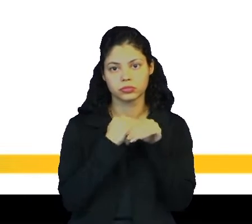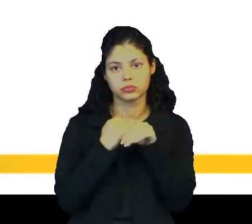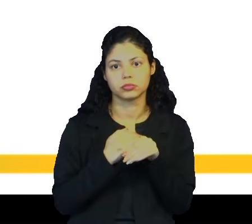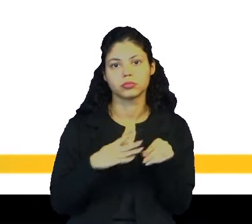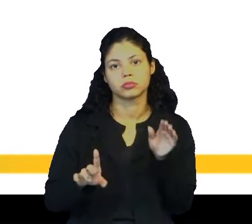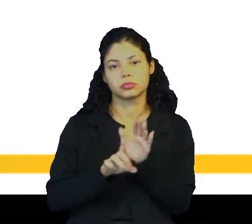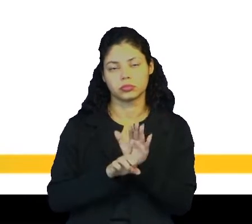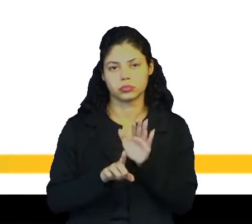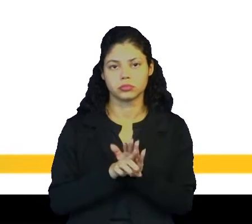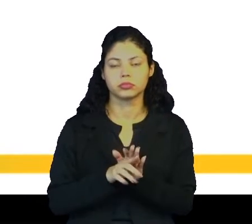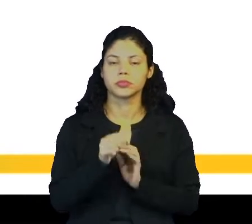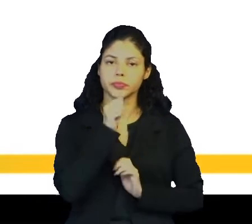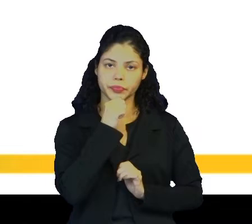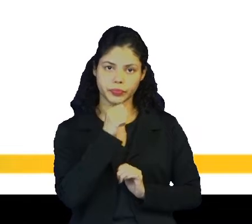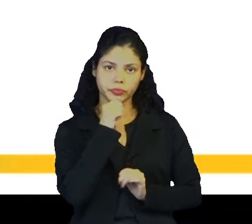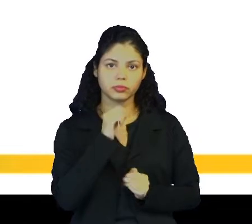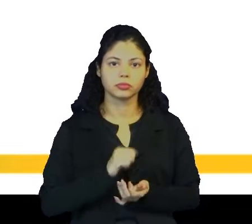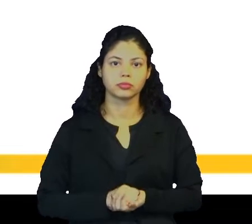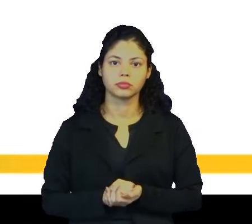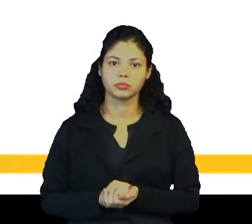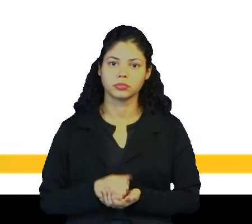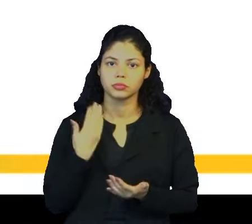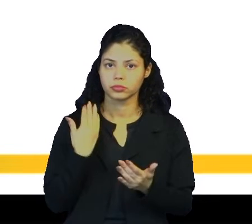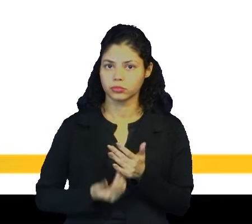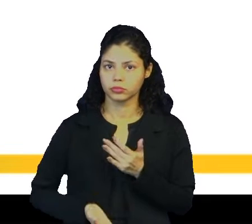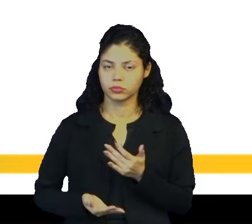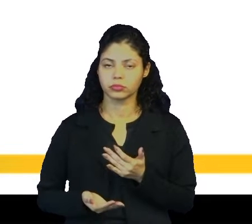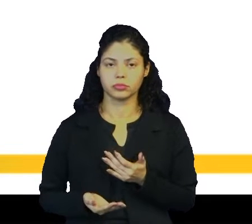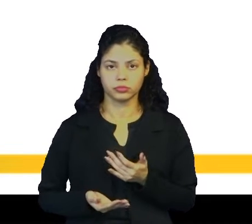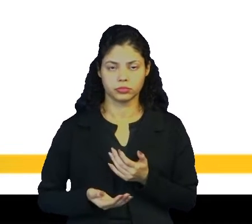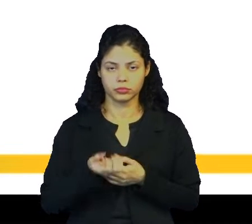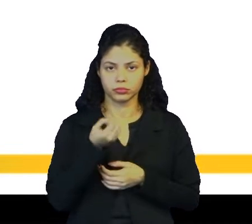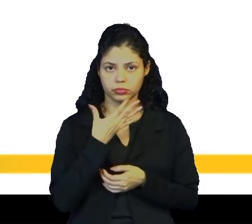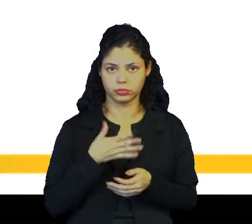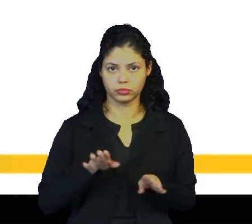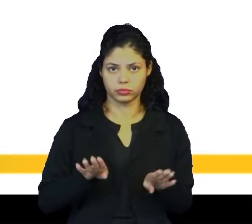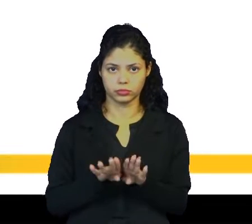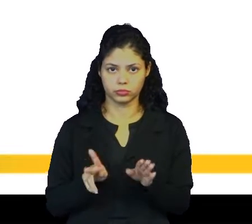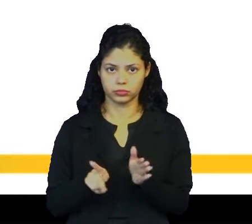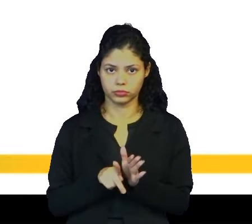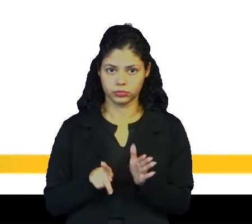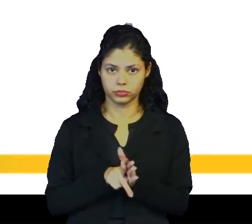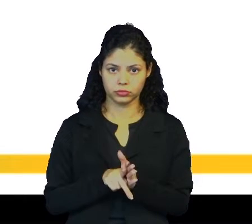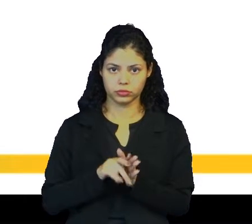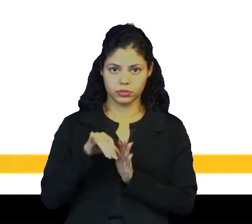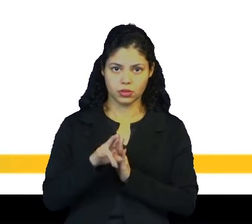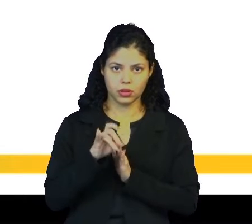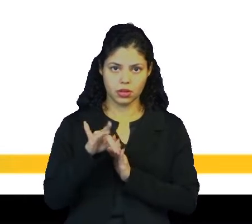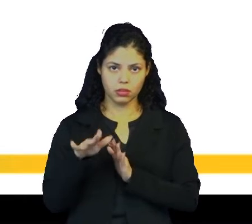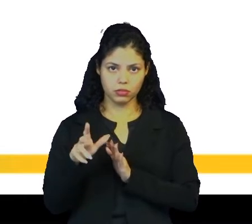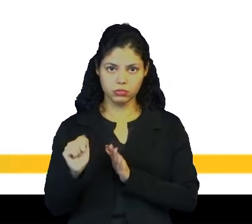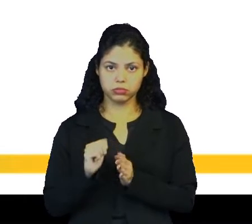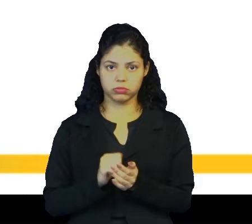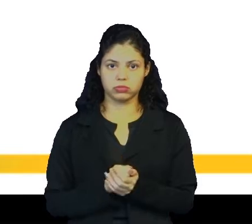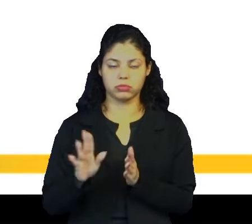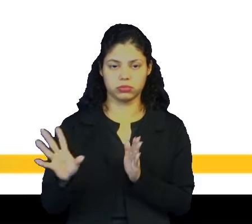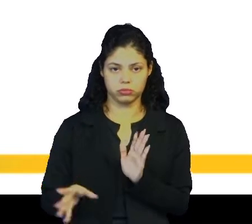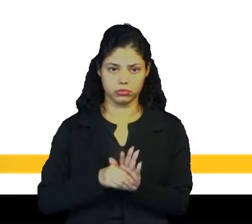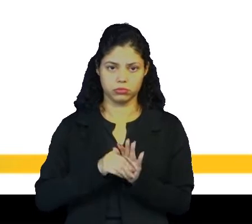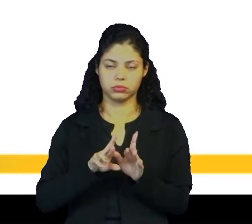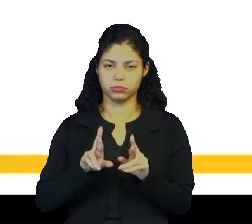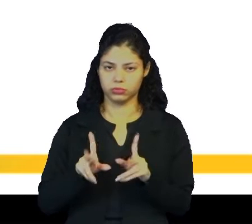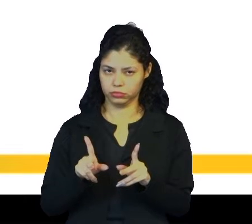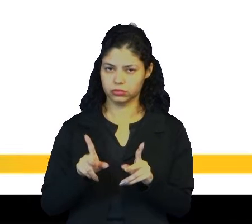perante a lei, sufrágio universal, a perda de benefícios para a aristocracia e a monarquia foram incorporadas